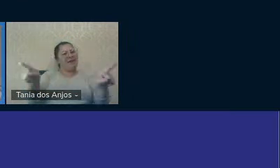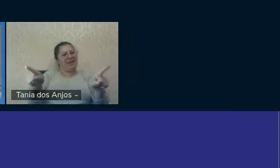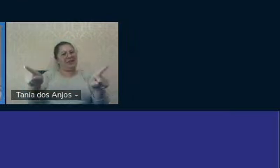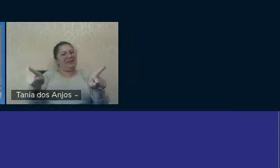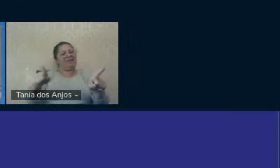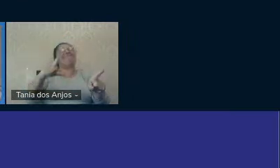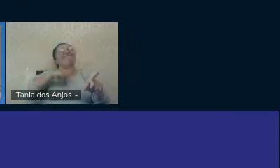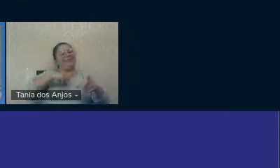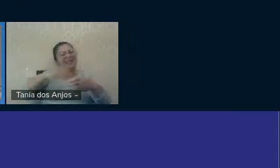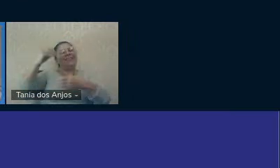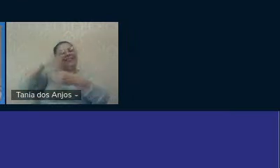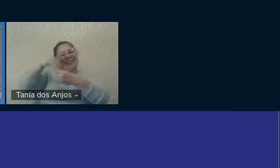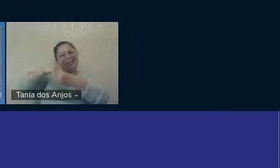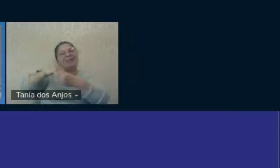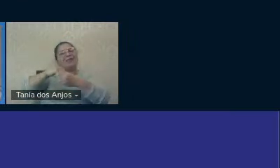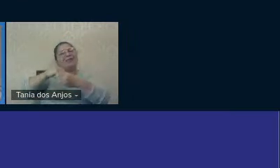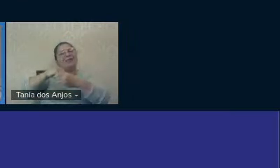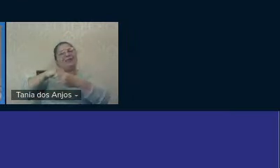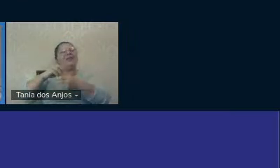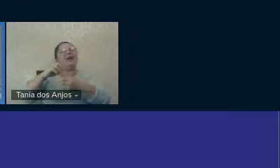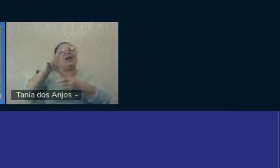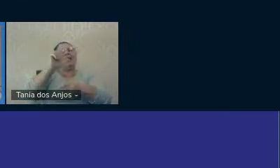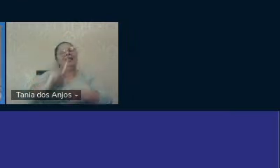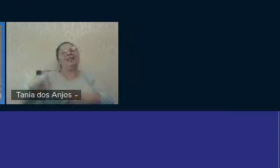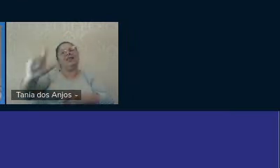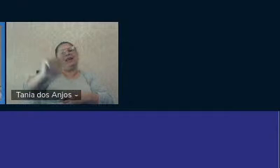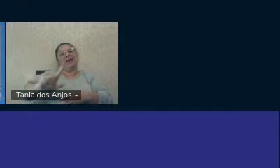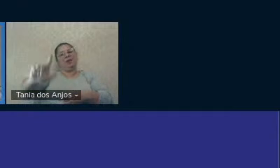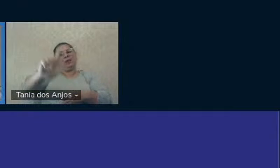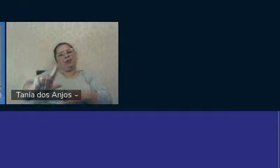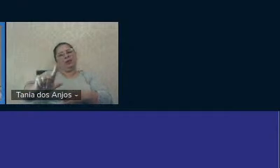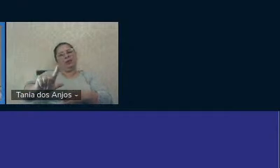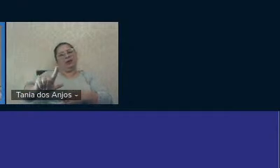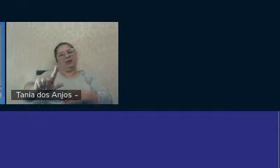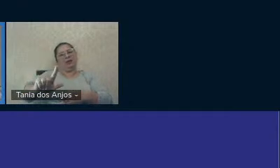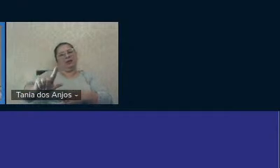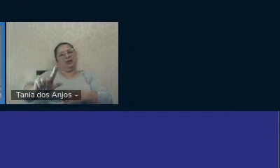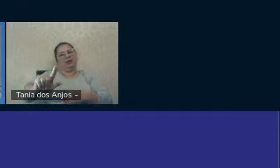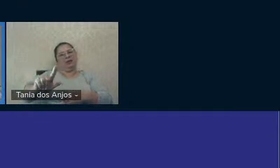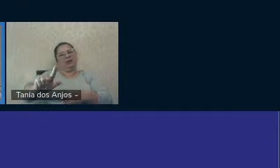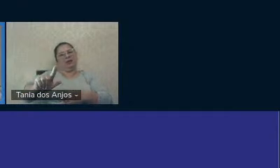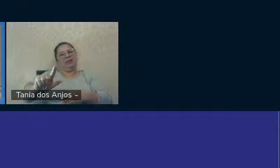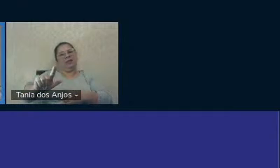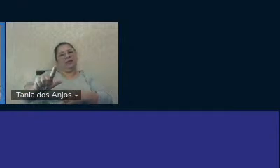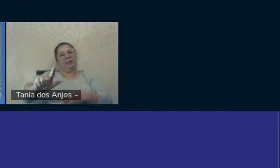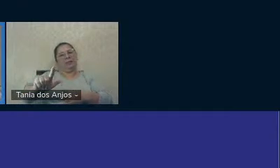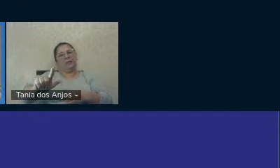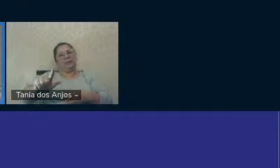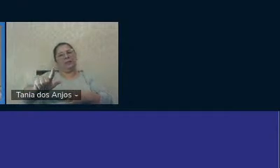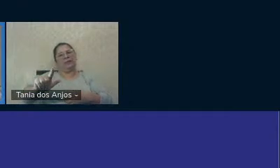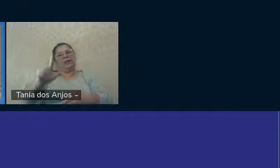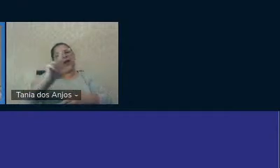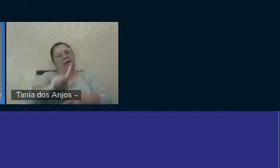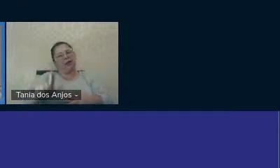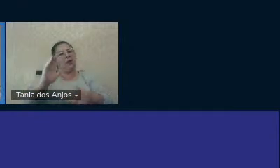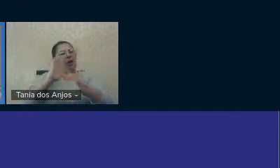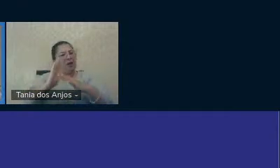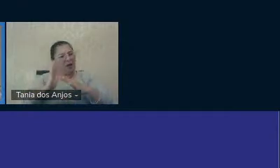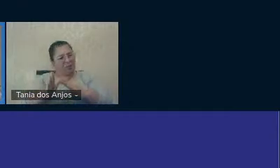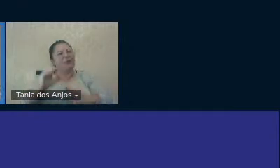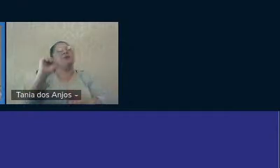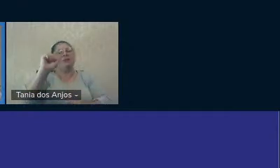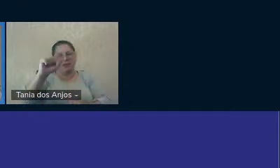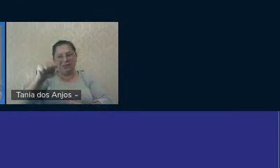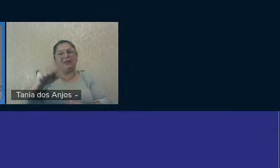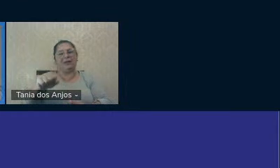está inserida também na literatura, né? Ela faz parte da literatura, da literatura em Libras também.